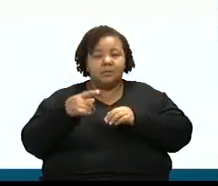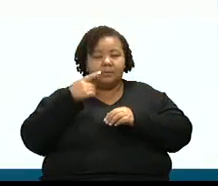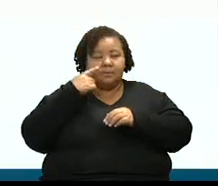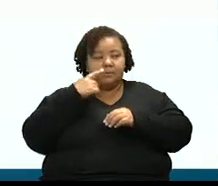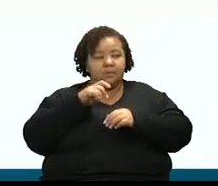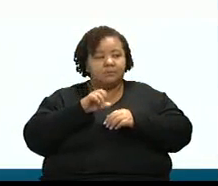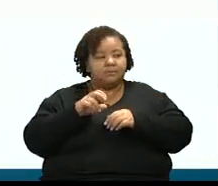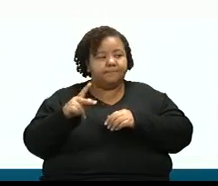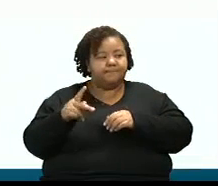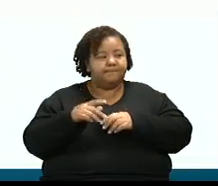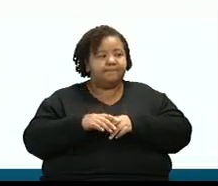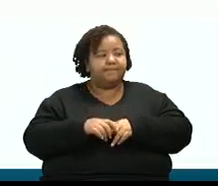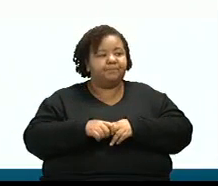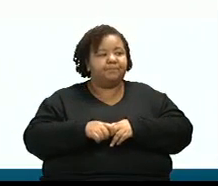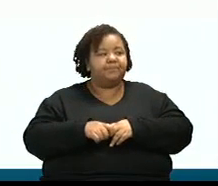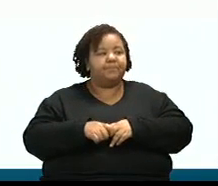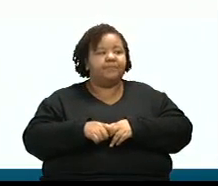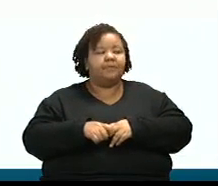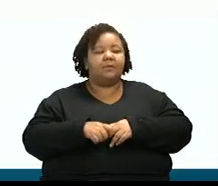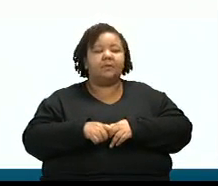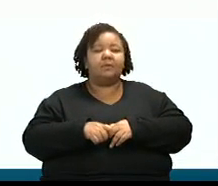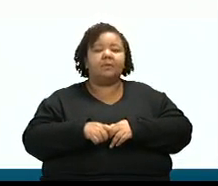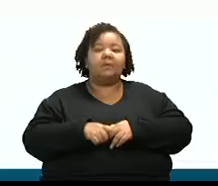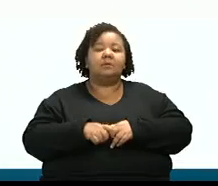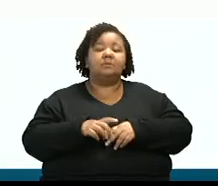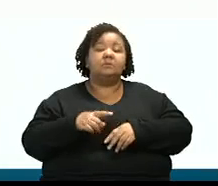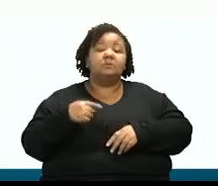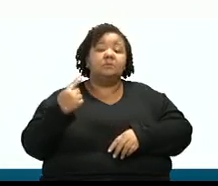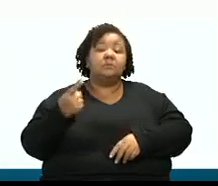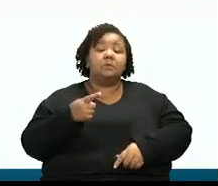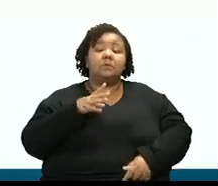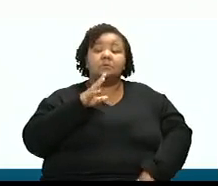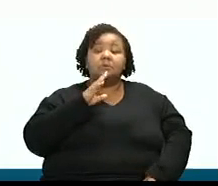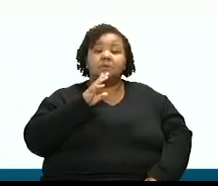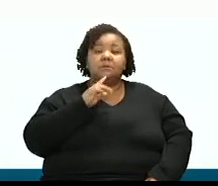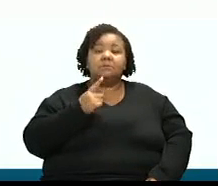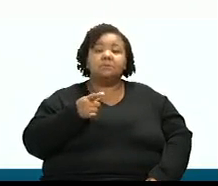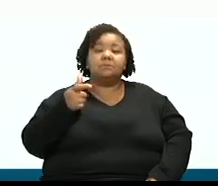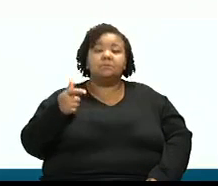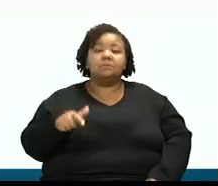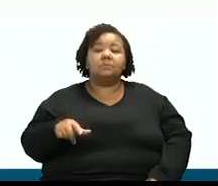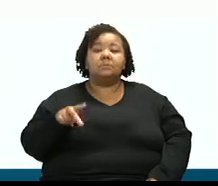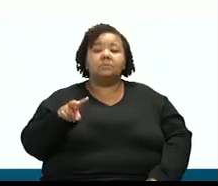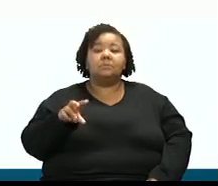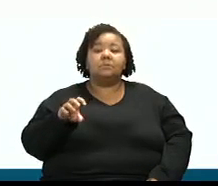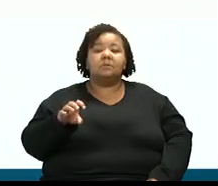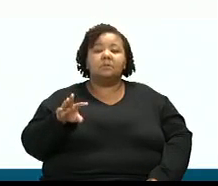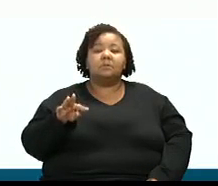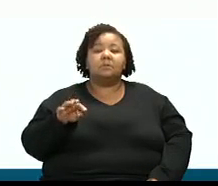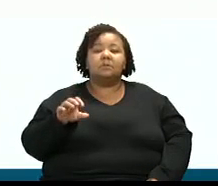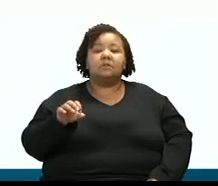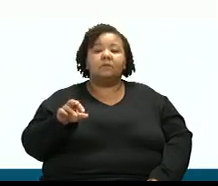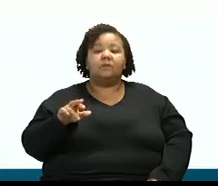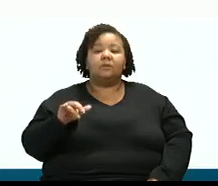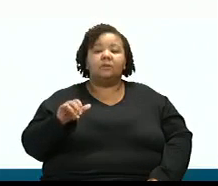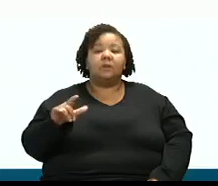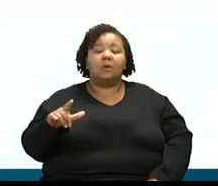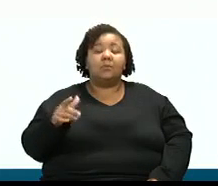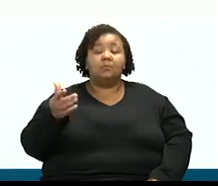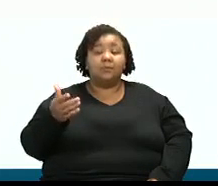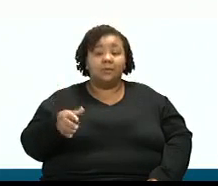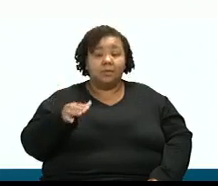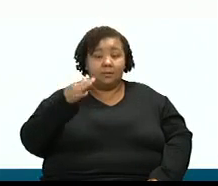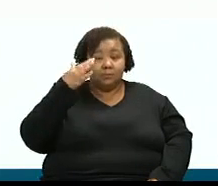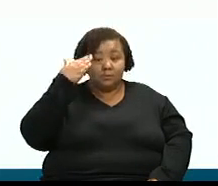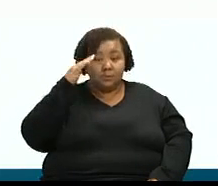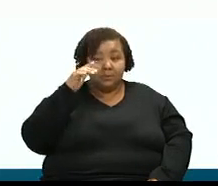problema. Então, nós conhecemos um campo vetorial e nós queremos verificar se o trabalho efetuado por